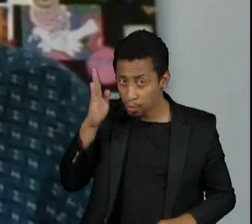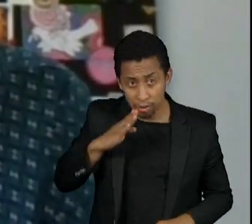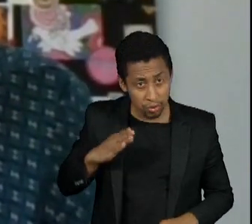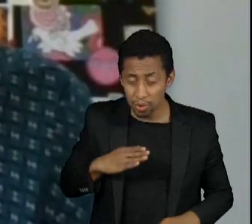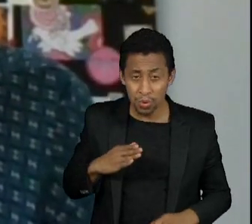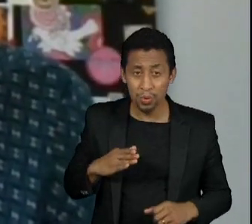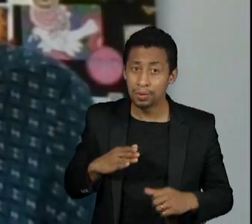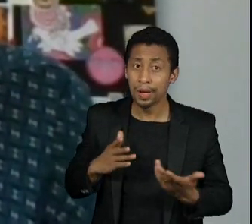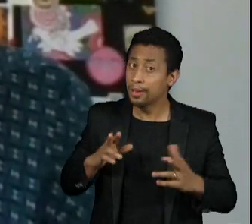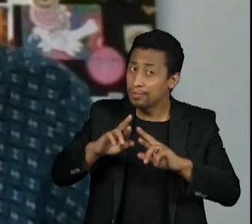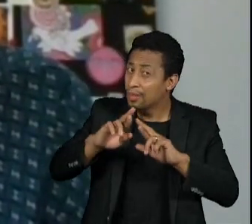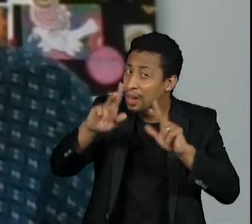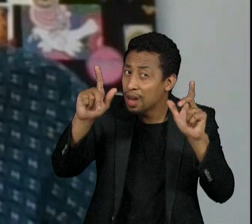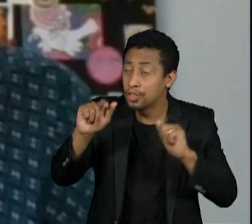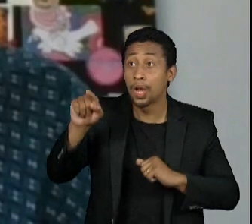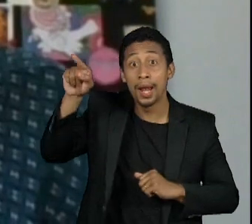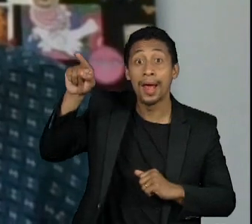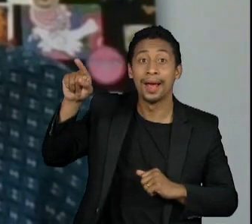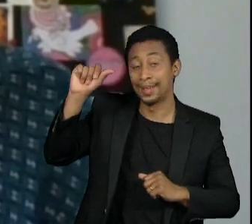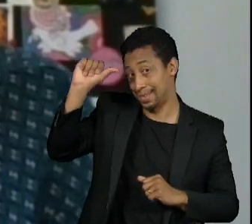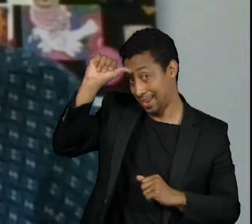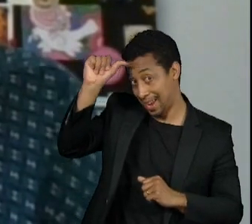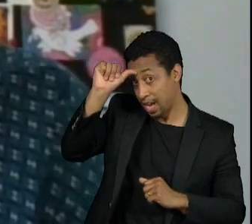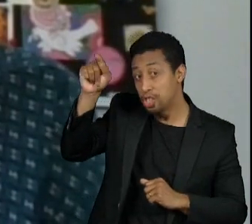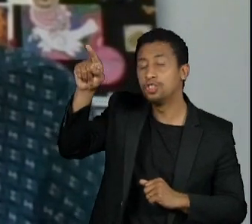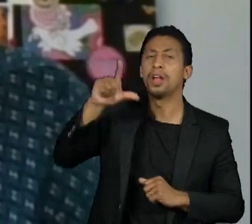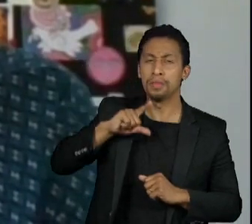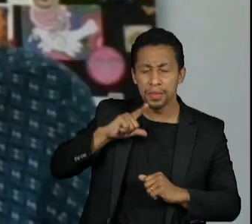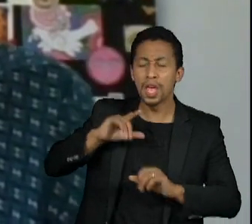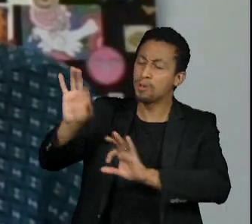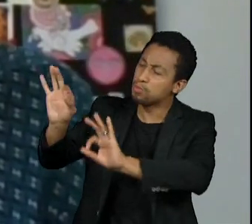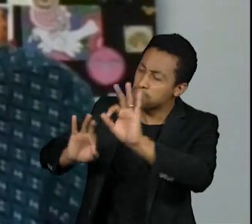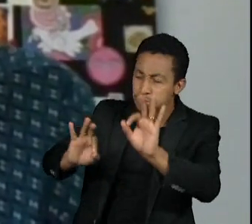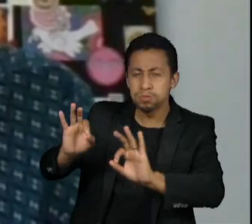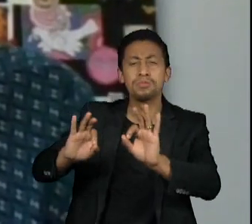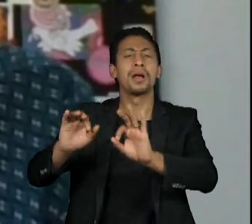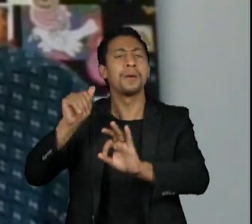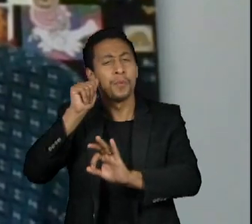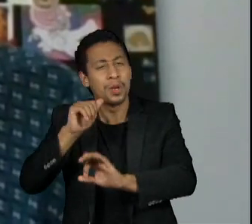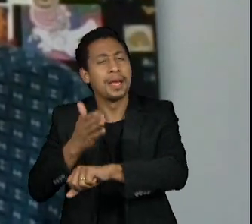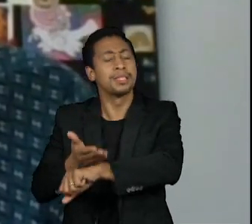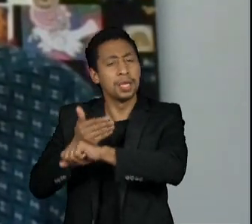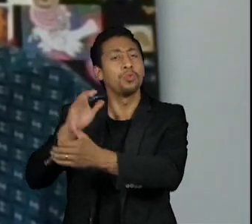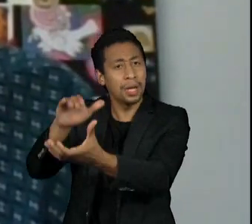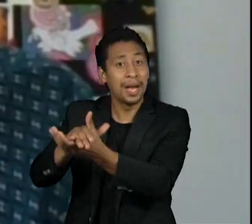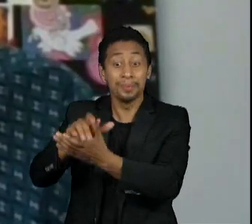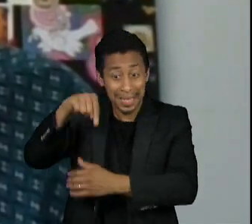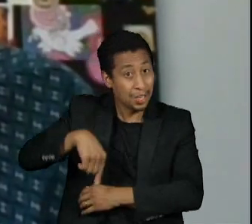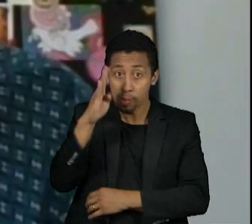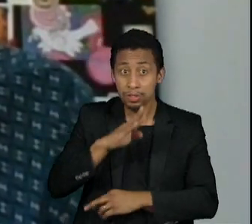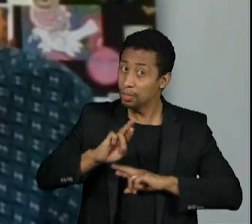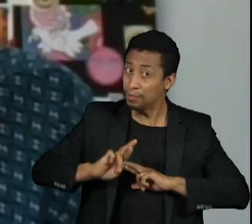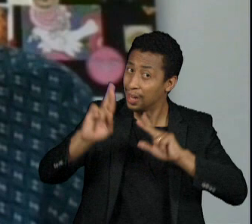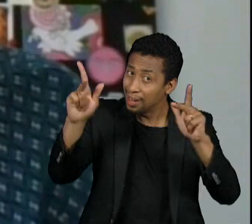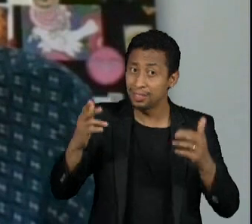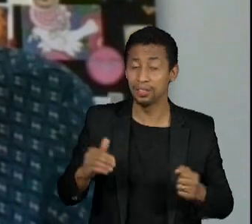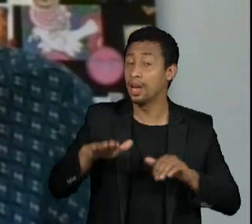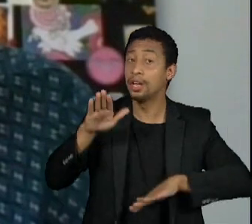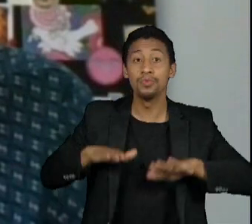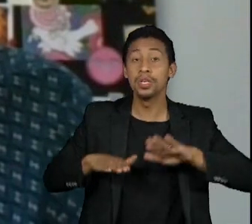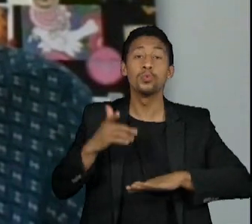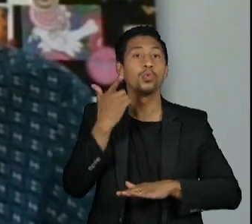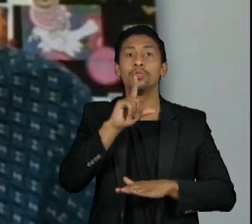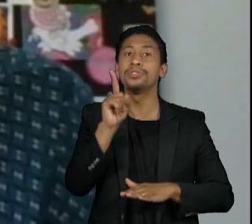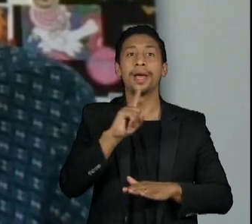uniões informais, mas que acontecem. E, às vezes as meninas não conseguem vivenciar sua sexualidade de forma saudável,